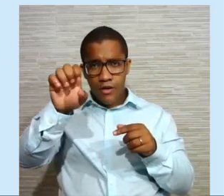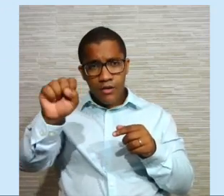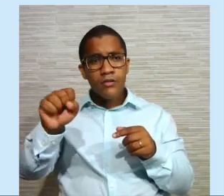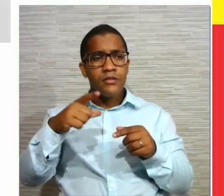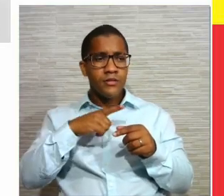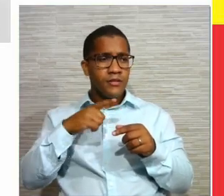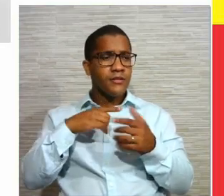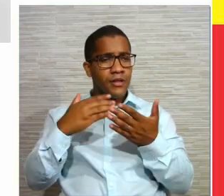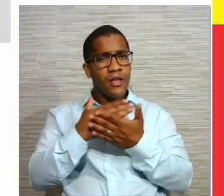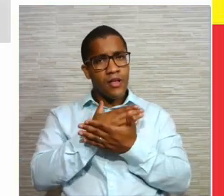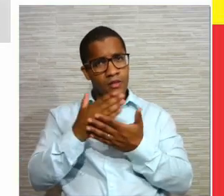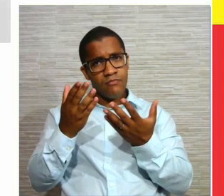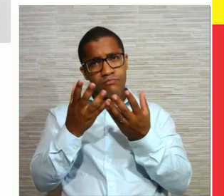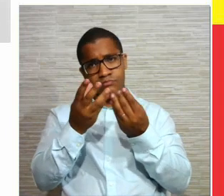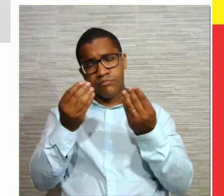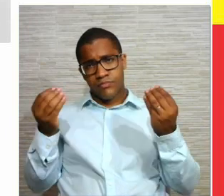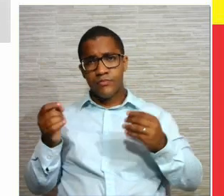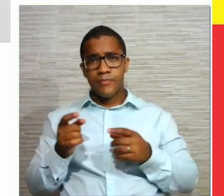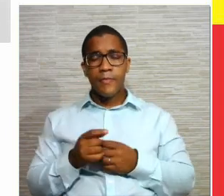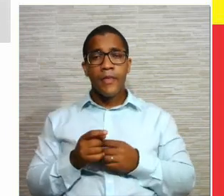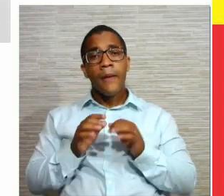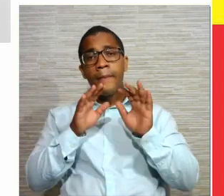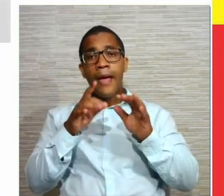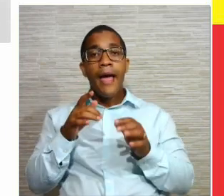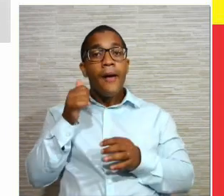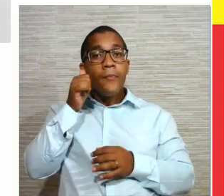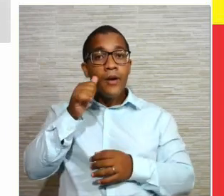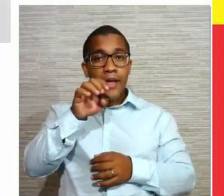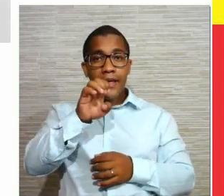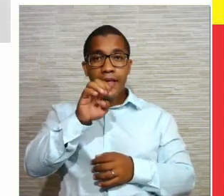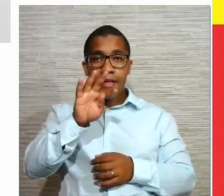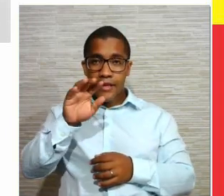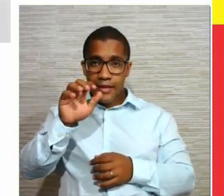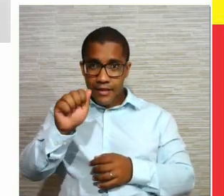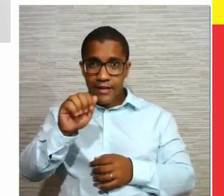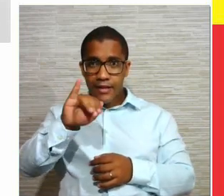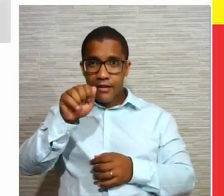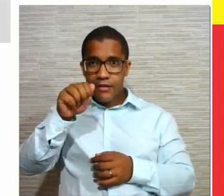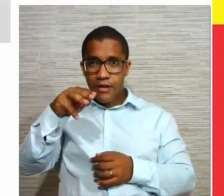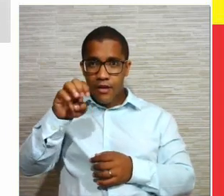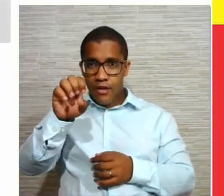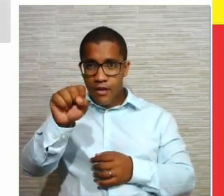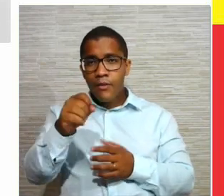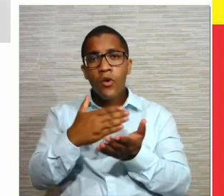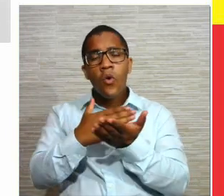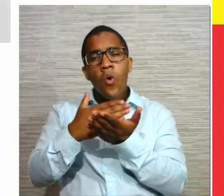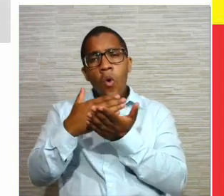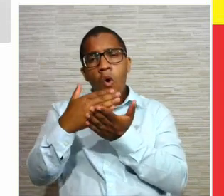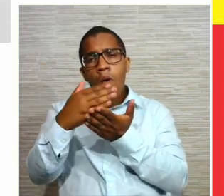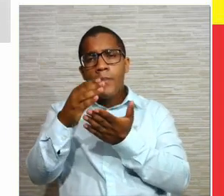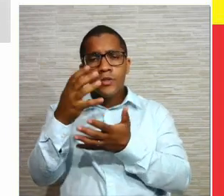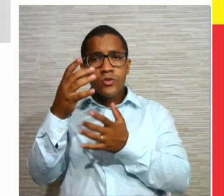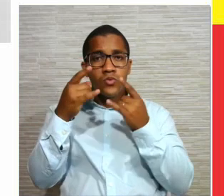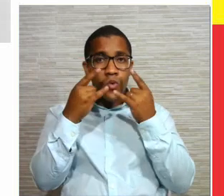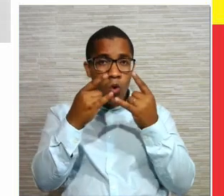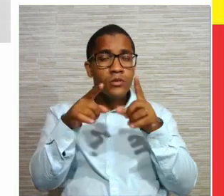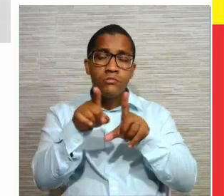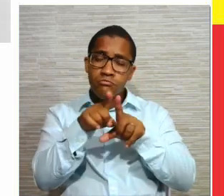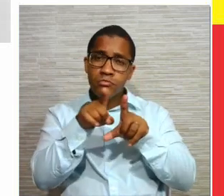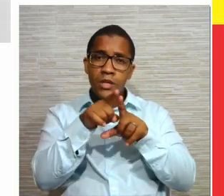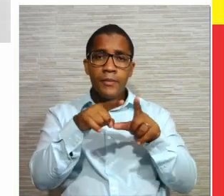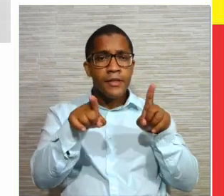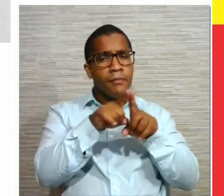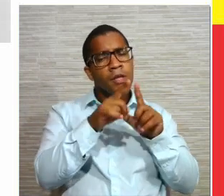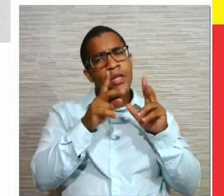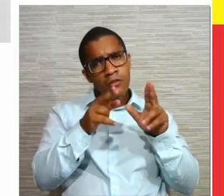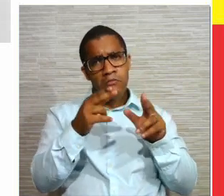outros. Aí, né, ela começou no rock, né, com grandes nomes, assim, com alguns artistas